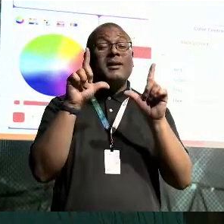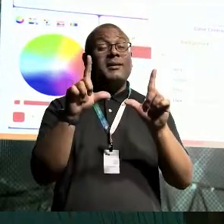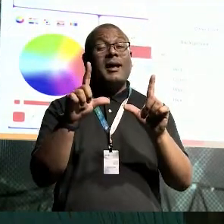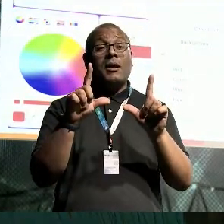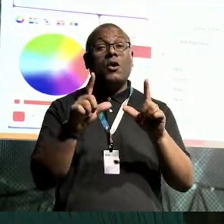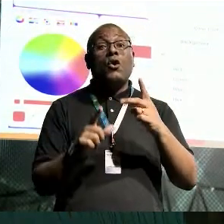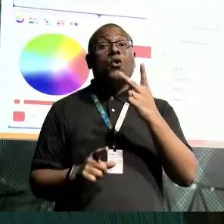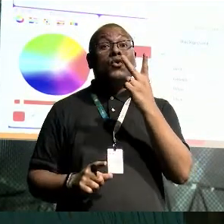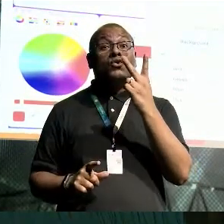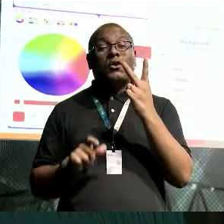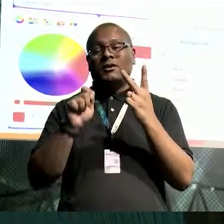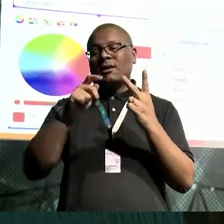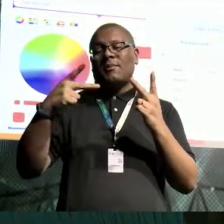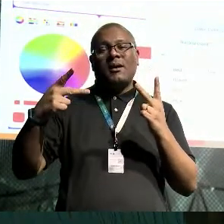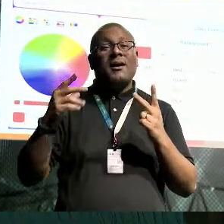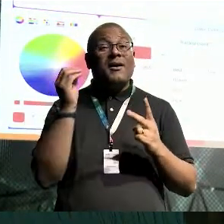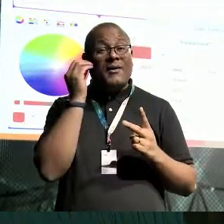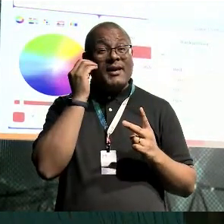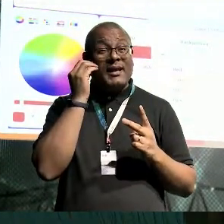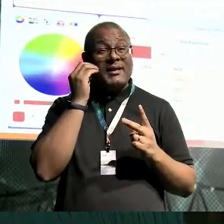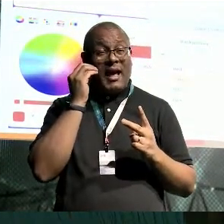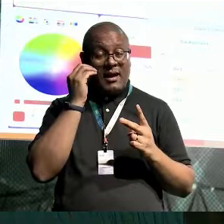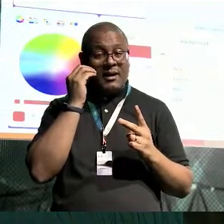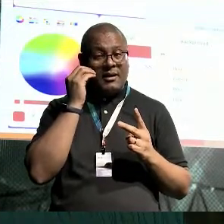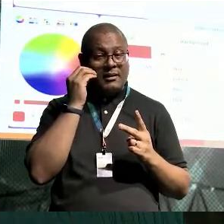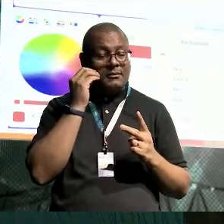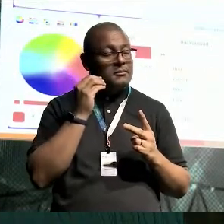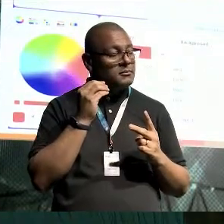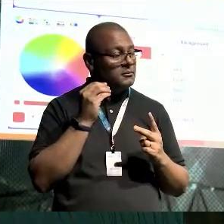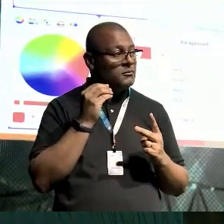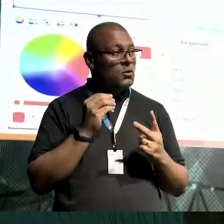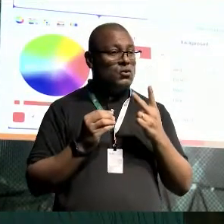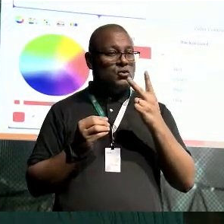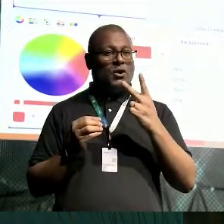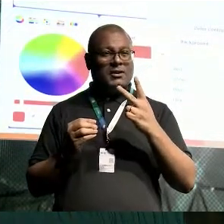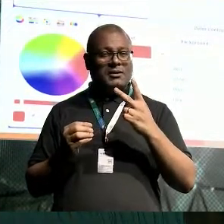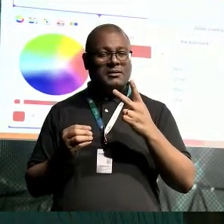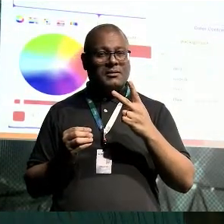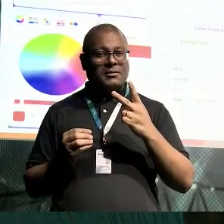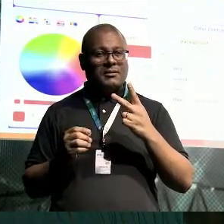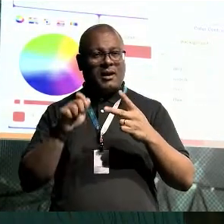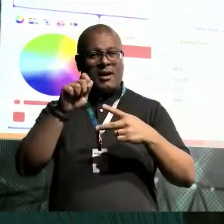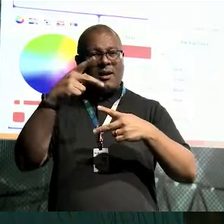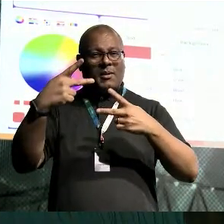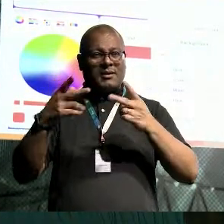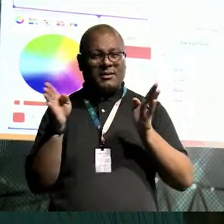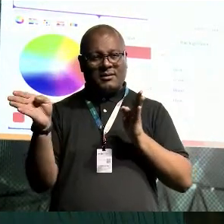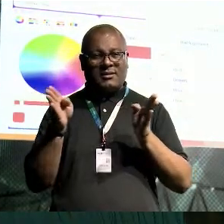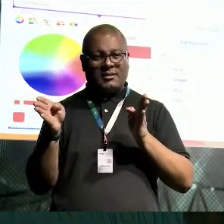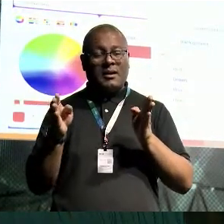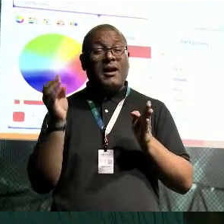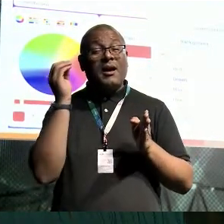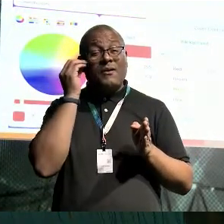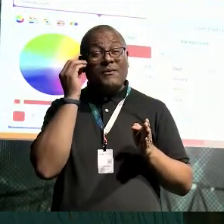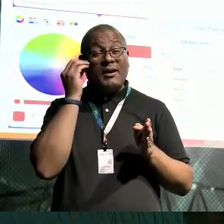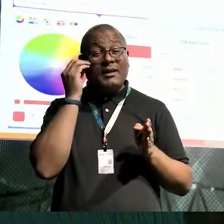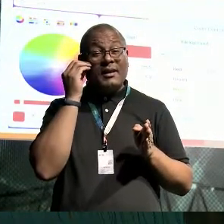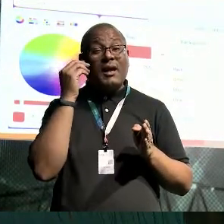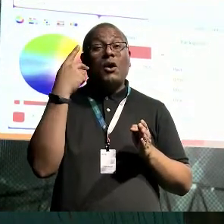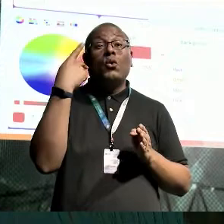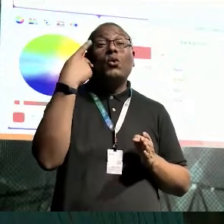Nenhum dos dois aplicativos vai testar o aplicativo. Nenhum dos dois aplicativos de acessibilidade vão testar o